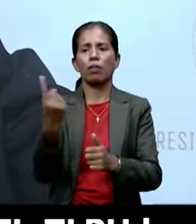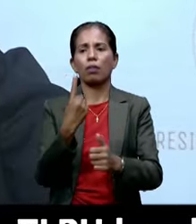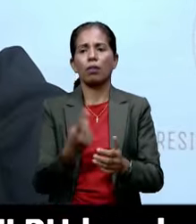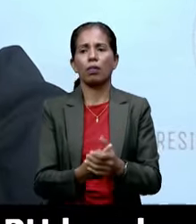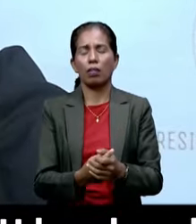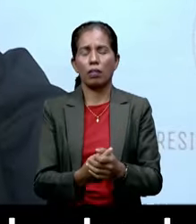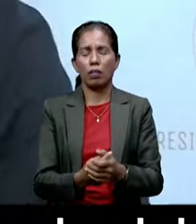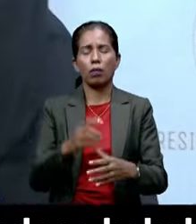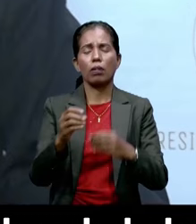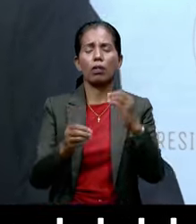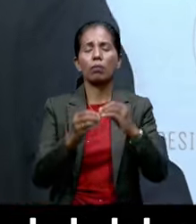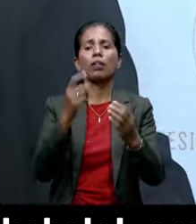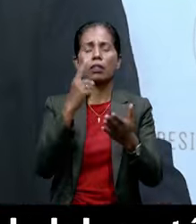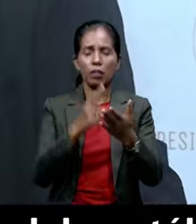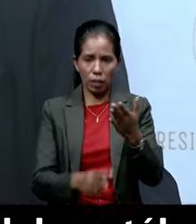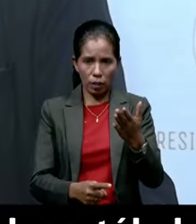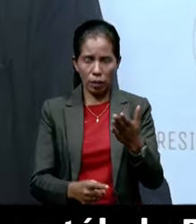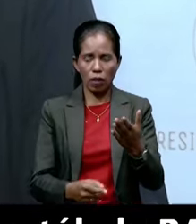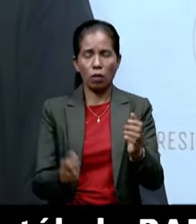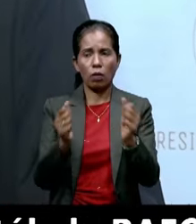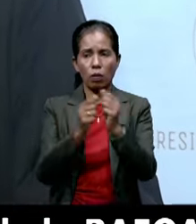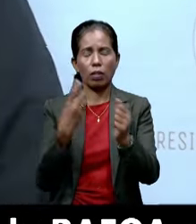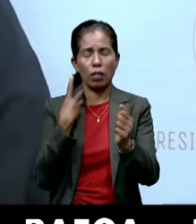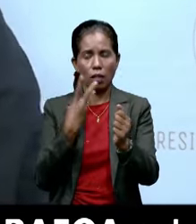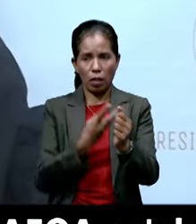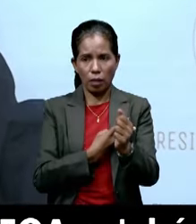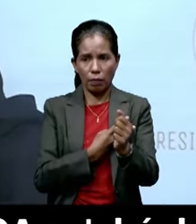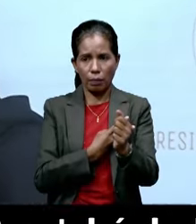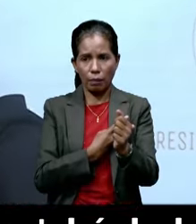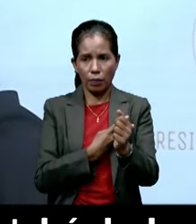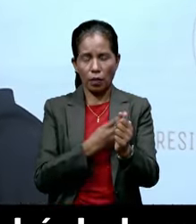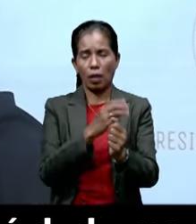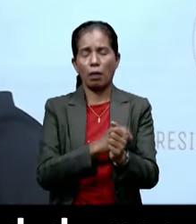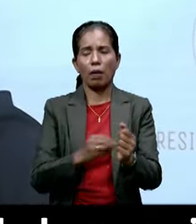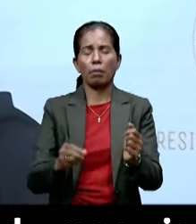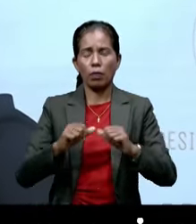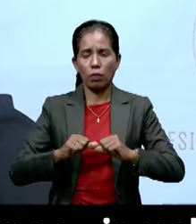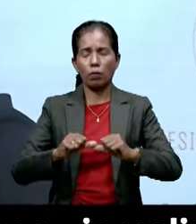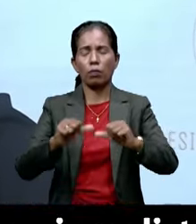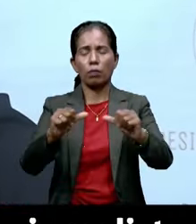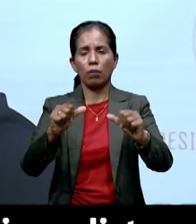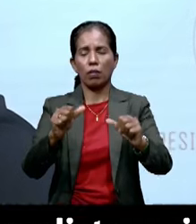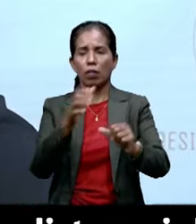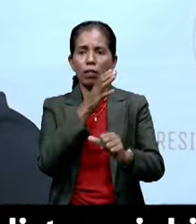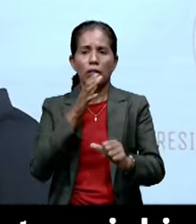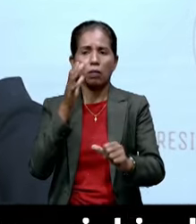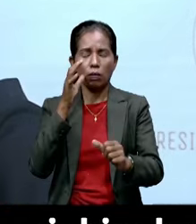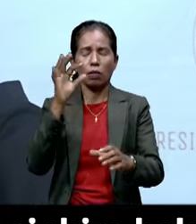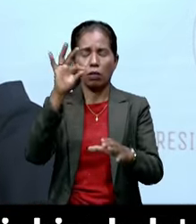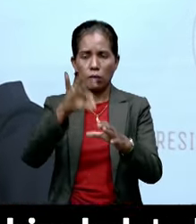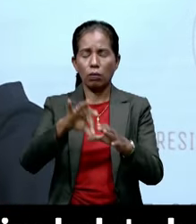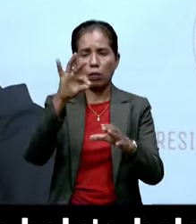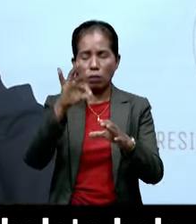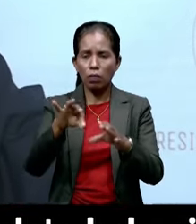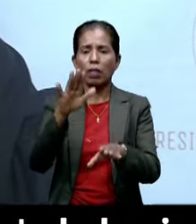tu apa si hoje de nem marca a mim tudo vale agricultura de produz nem que vá produz